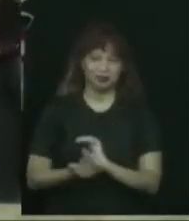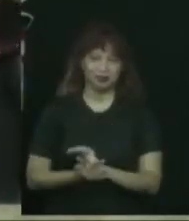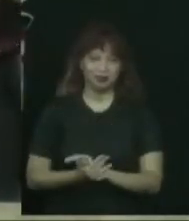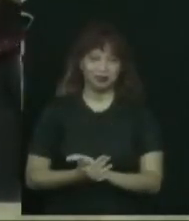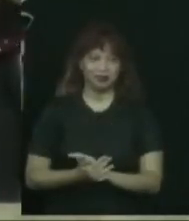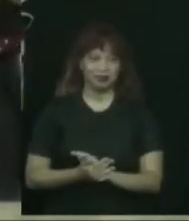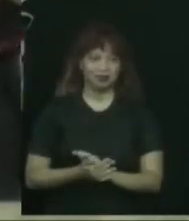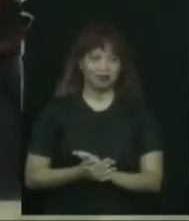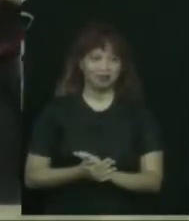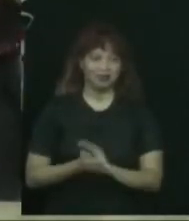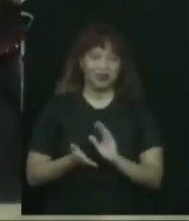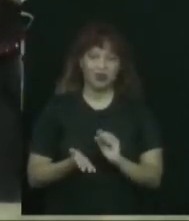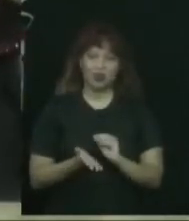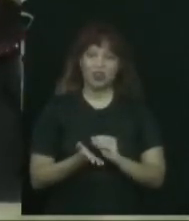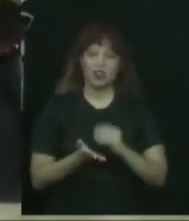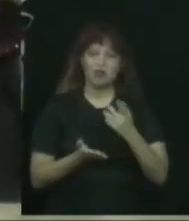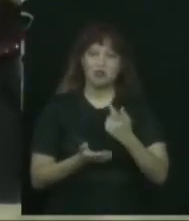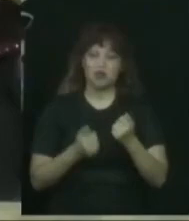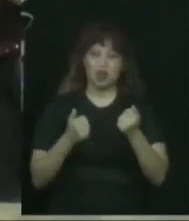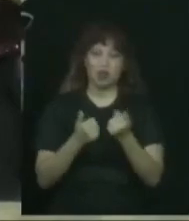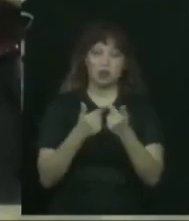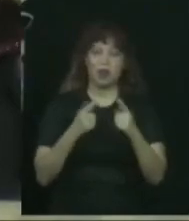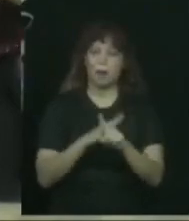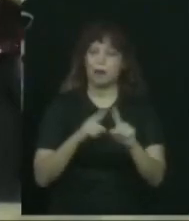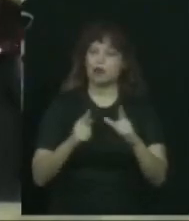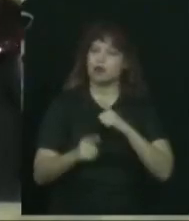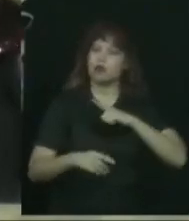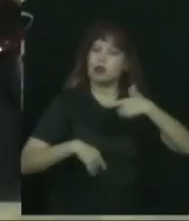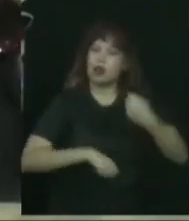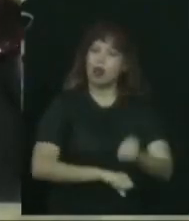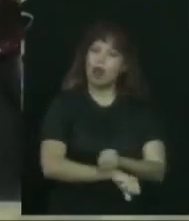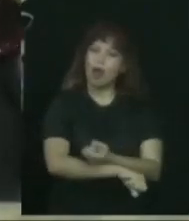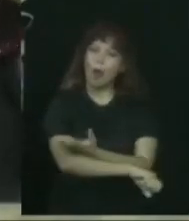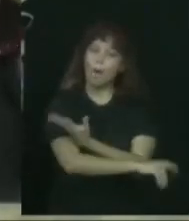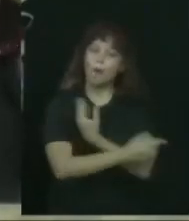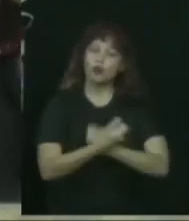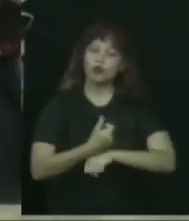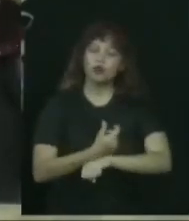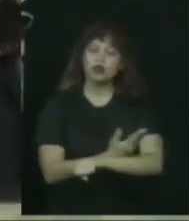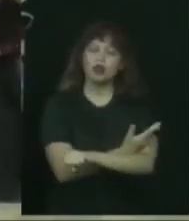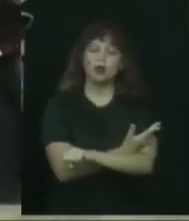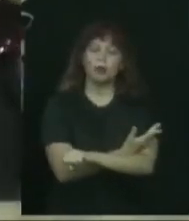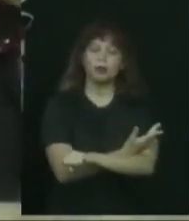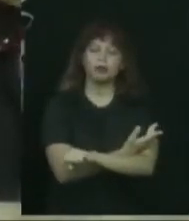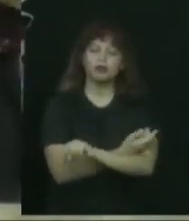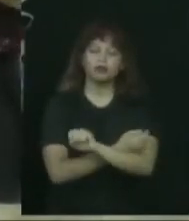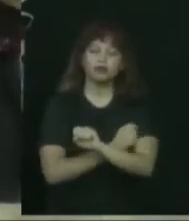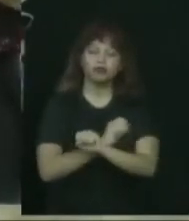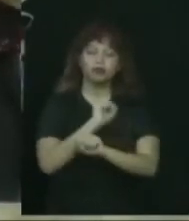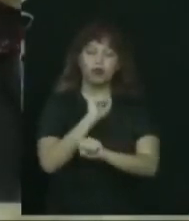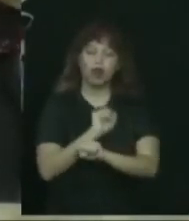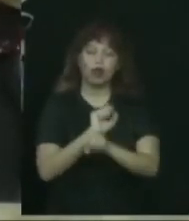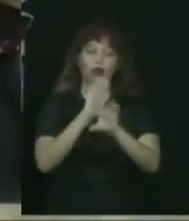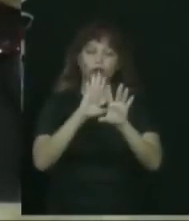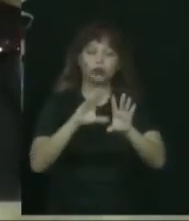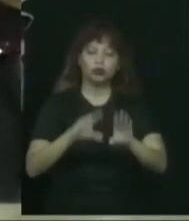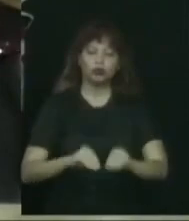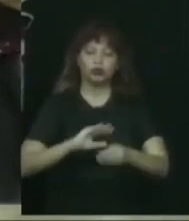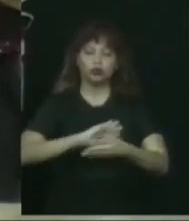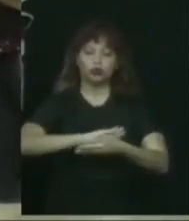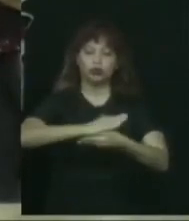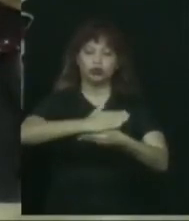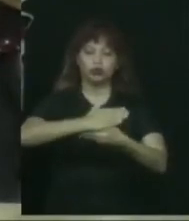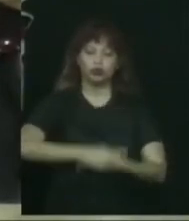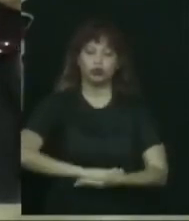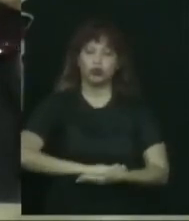faltava a criatividade sobrava emoção um tanto frustrado parei fechei o computador lembrei-me